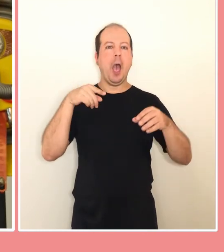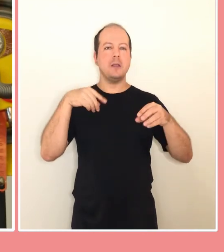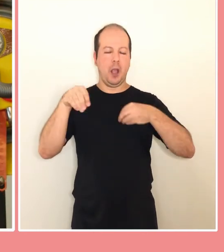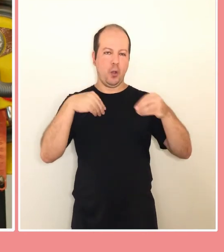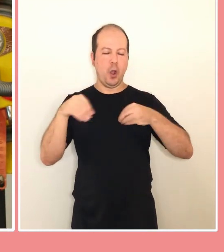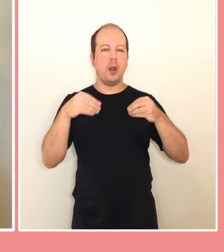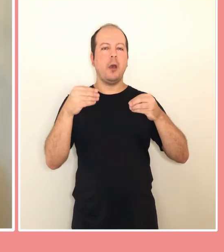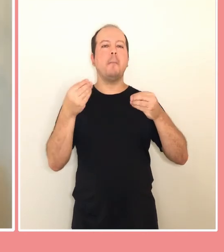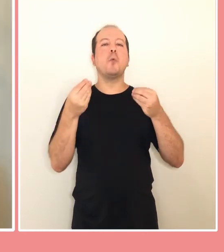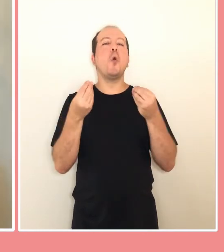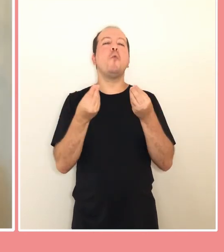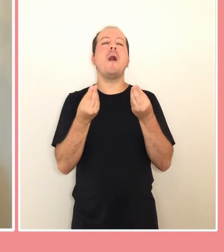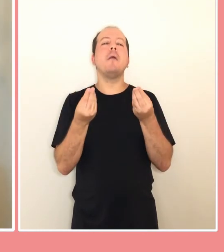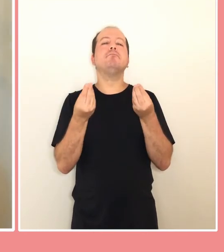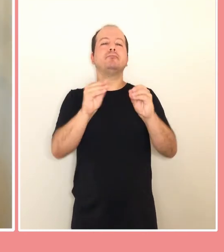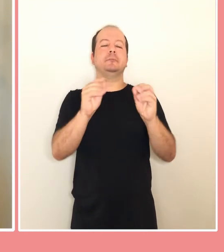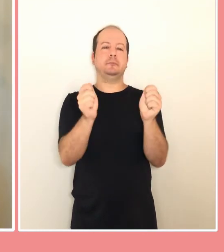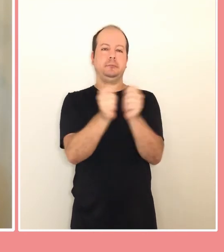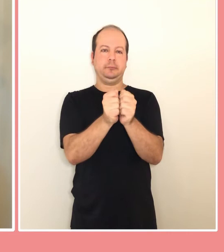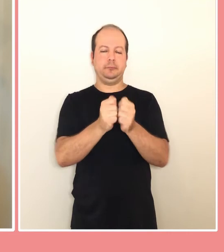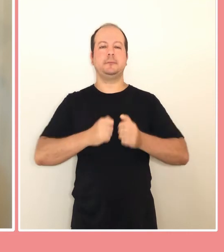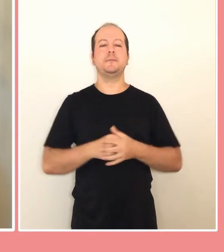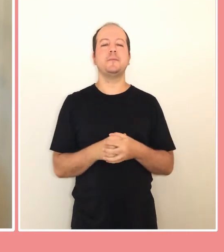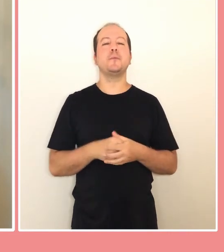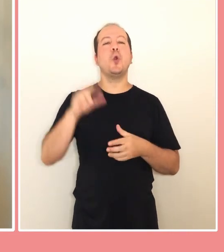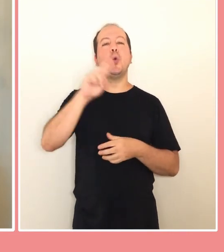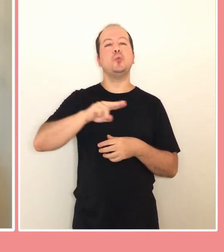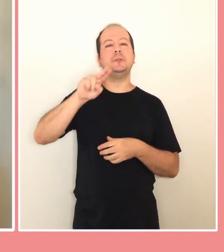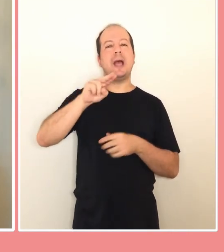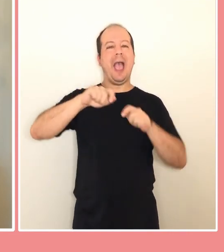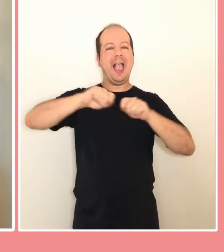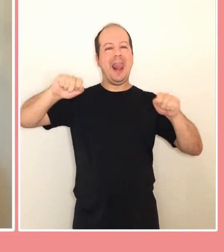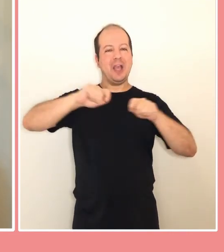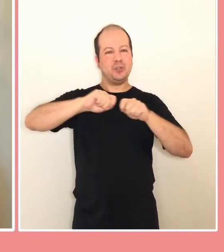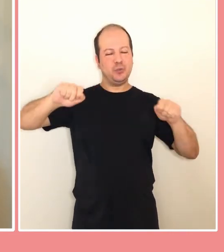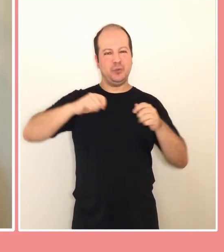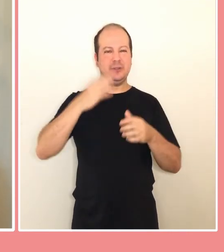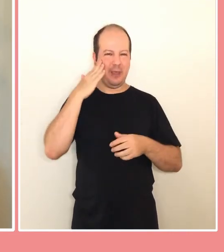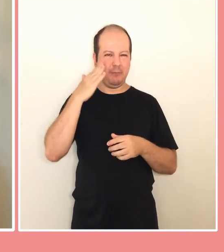aqui, vamos utilizar um elástico. Então,